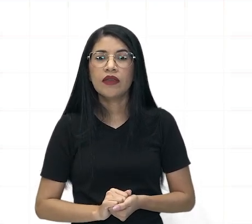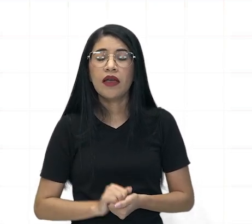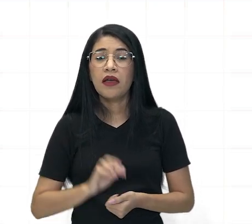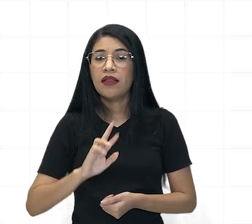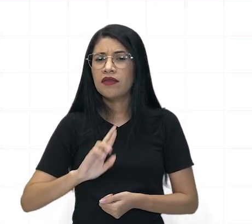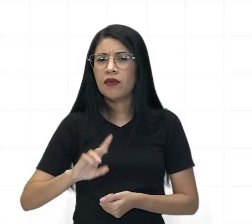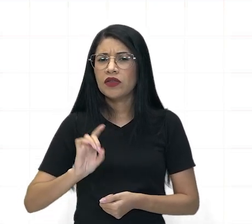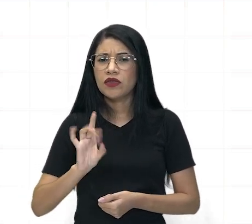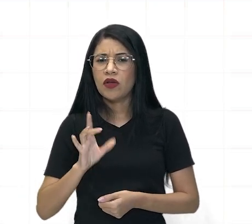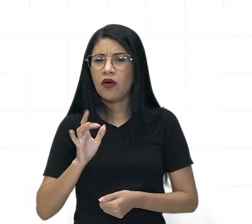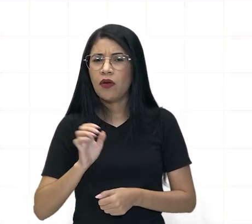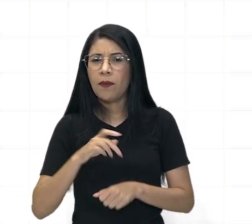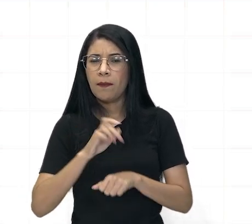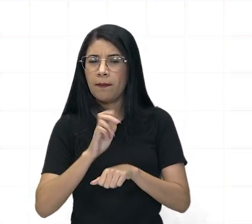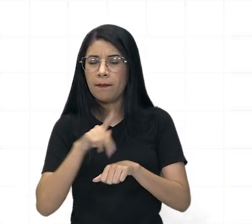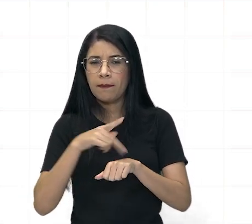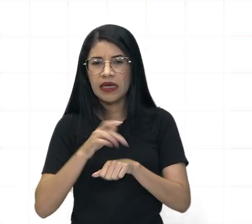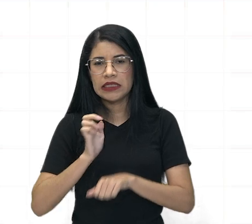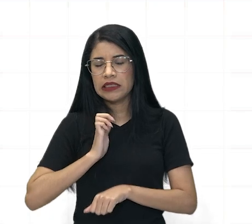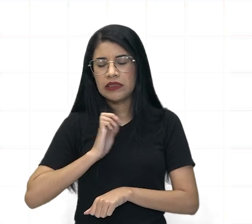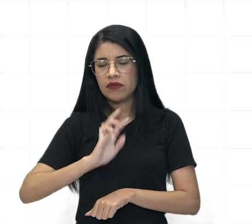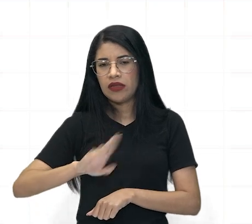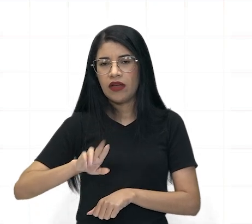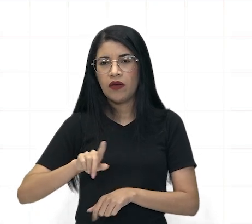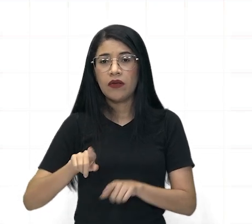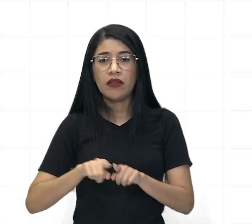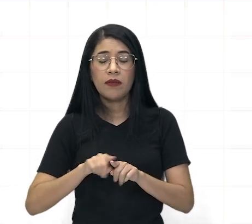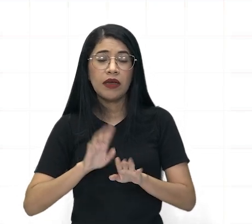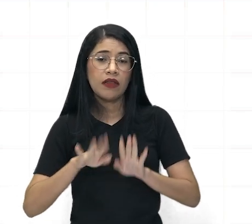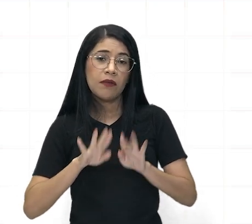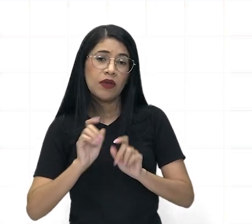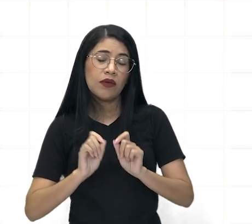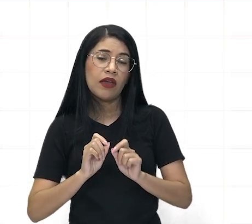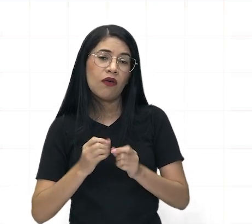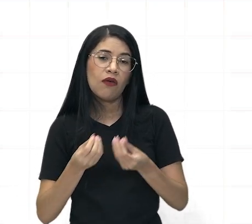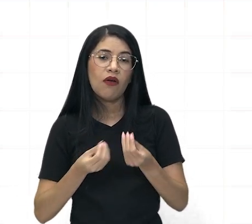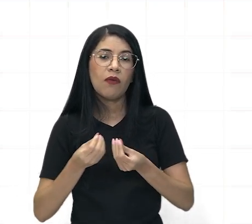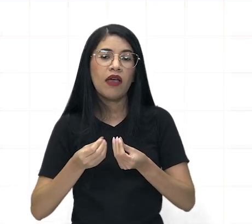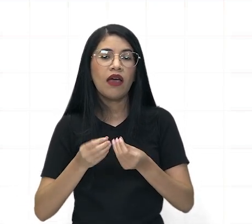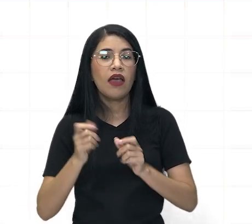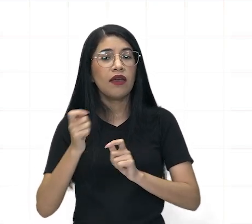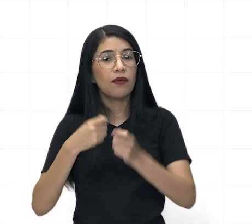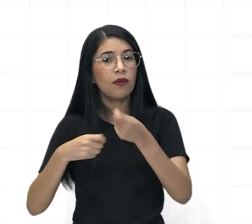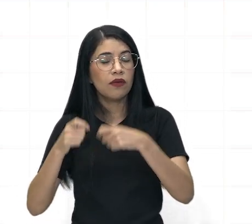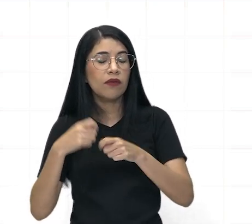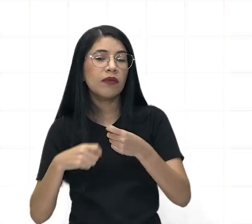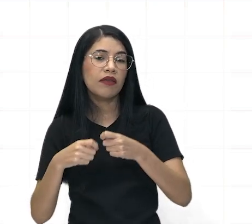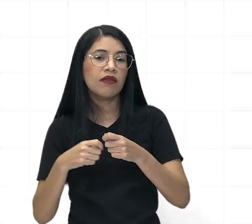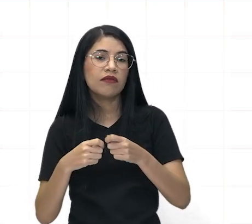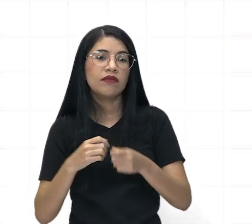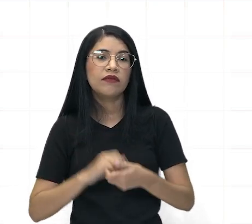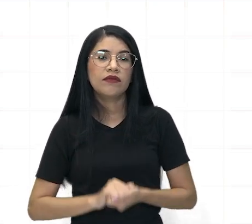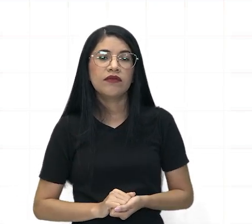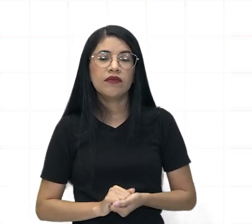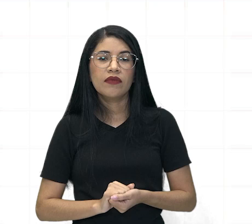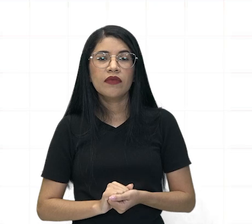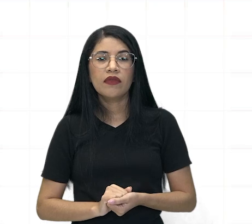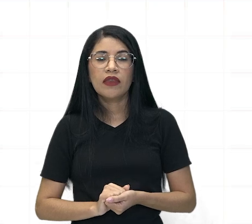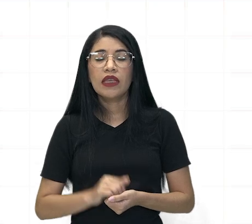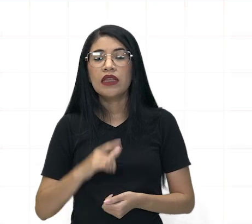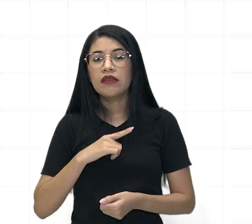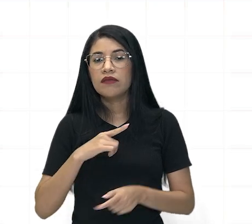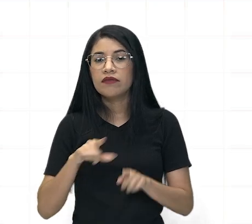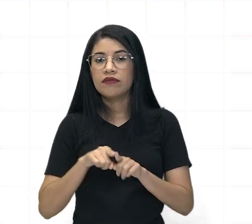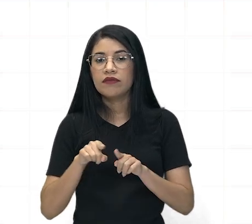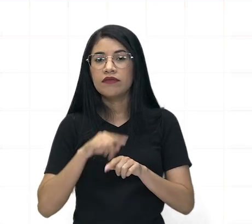na APEC, né? E isso tem muito a ver com a diversidade econômica de seus países membros, porque nós temos lá países